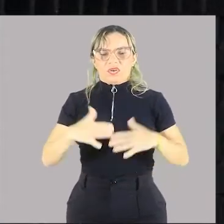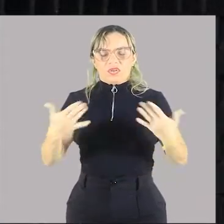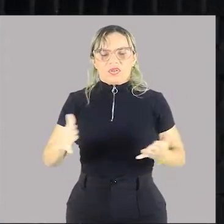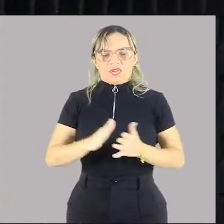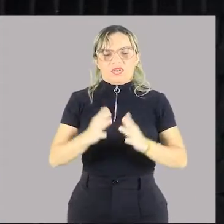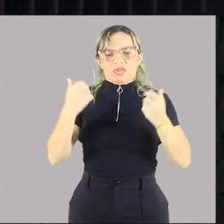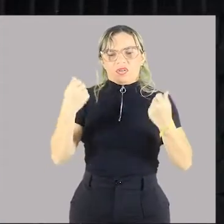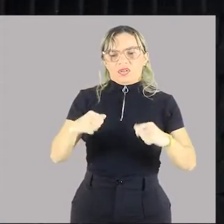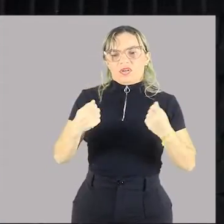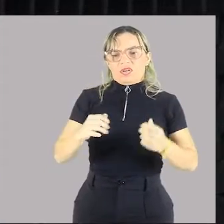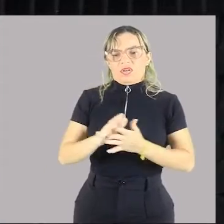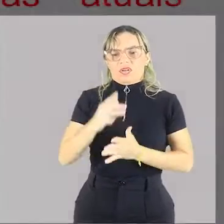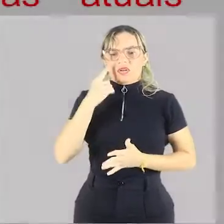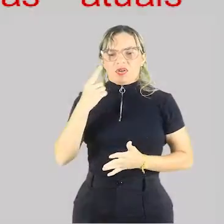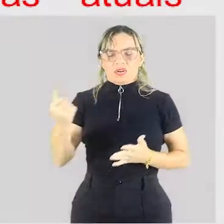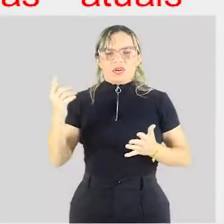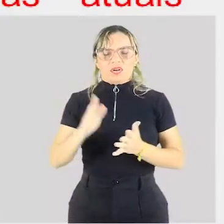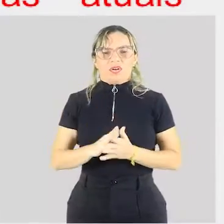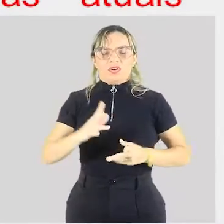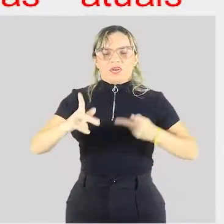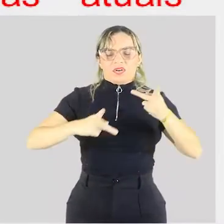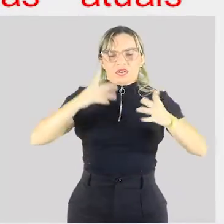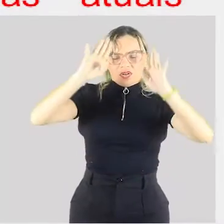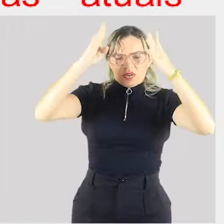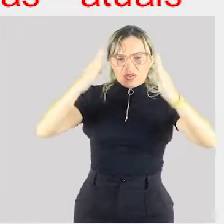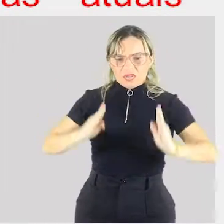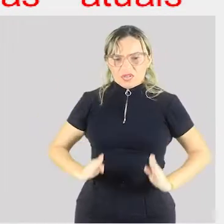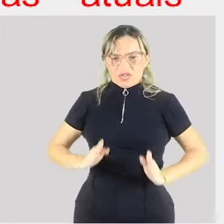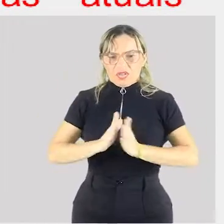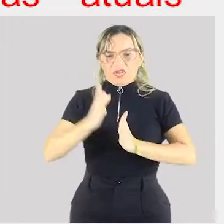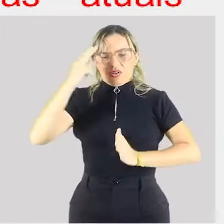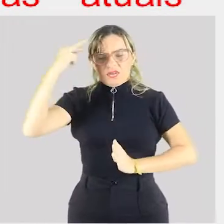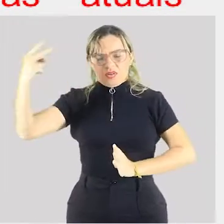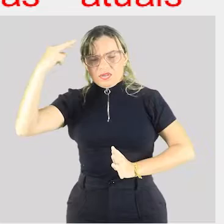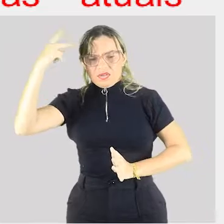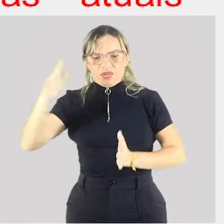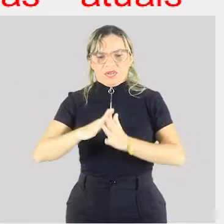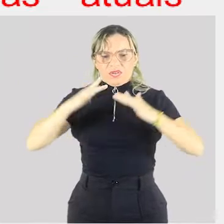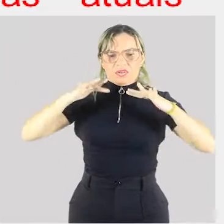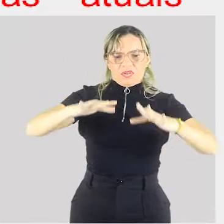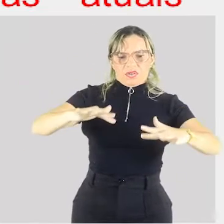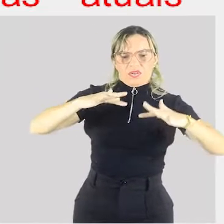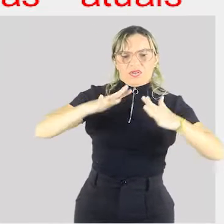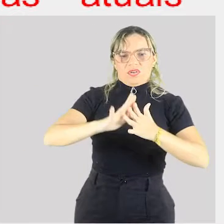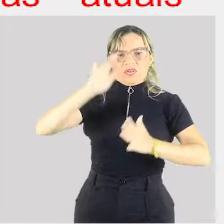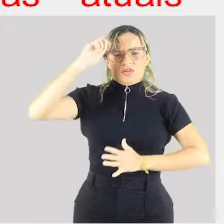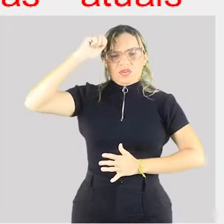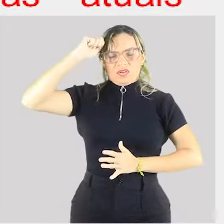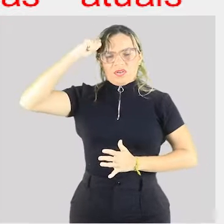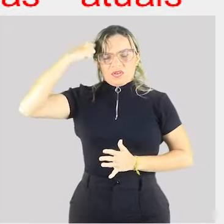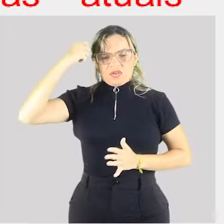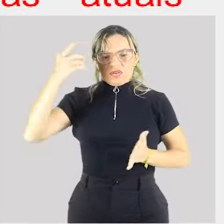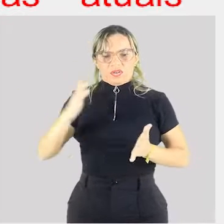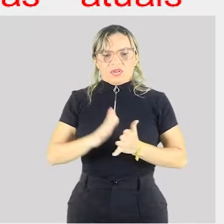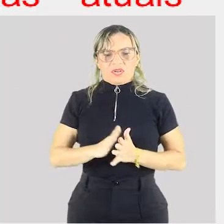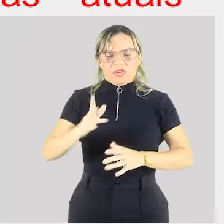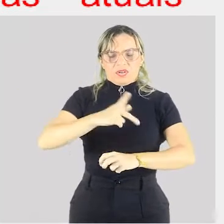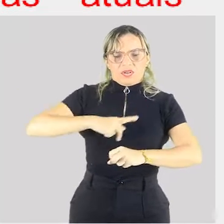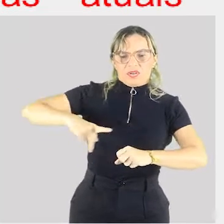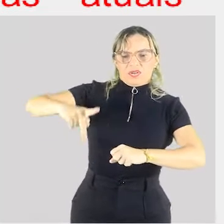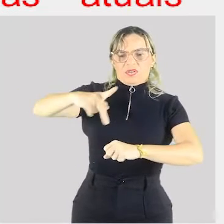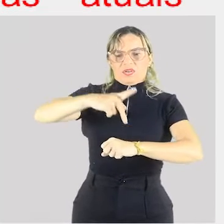É preciso observar que falar da historicidade do movimento negro nesse